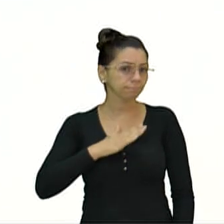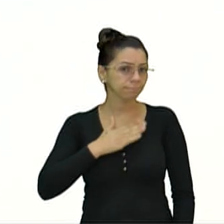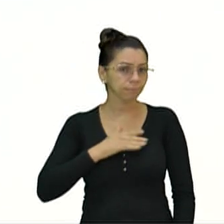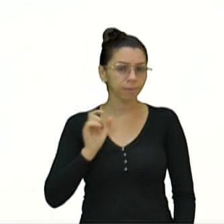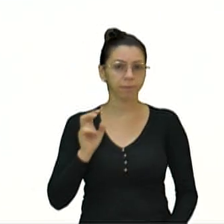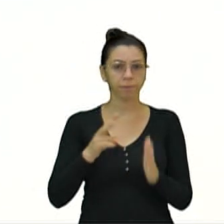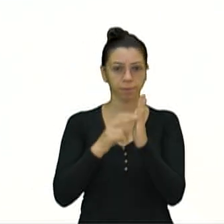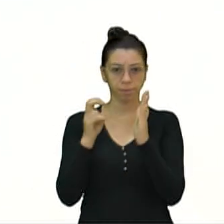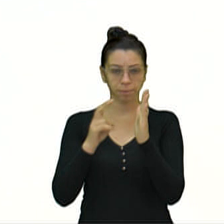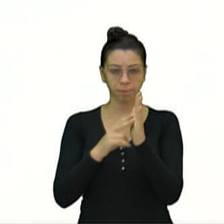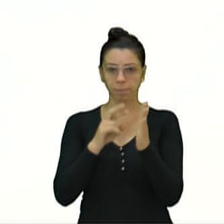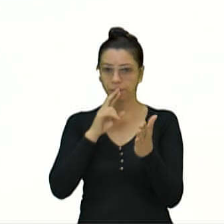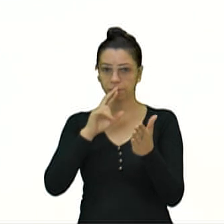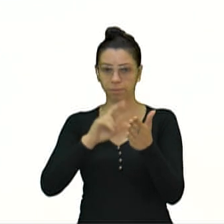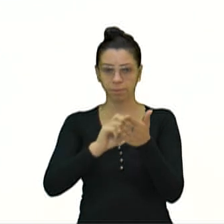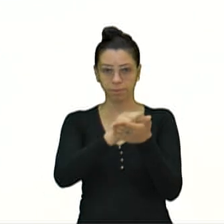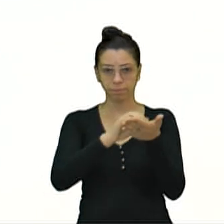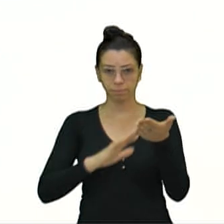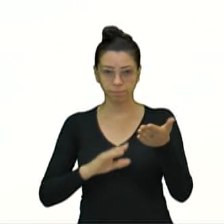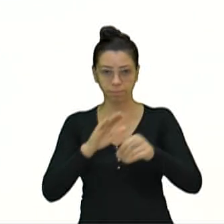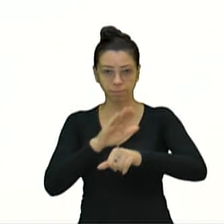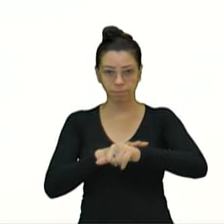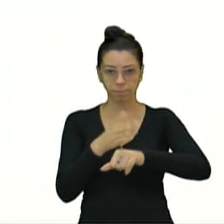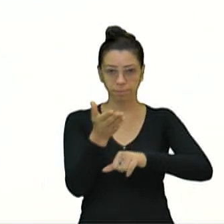poderem fazer atividades. Vou dar um tempinho aí.